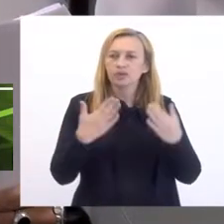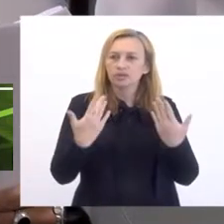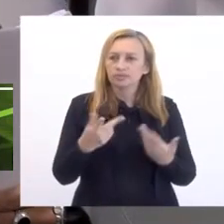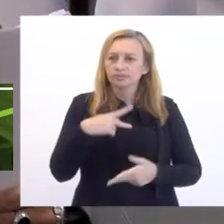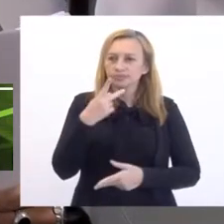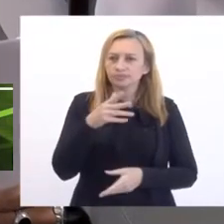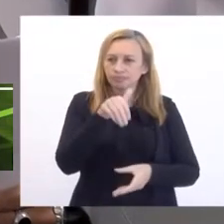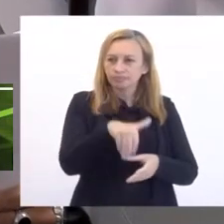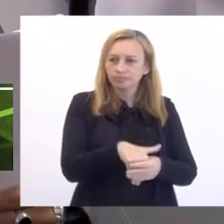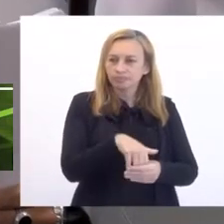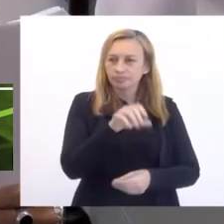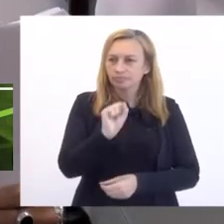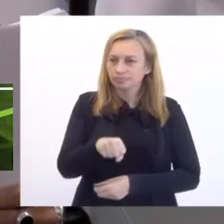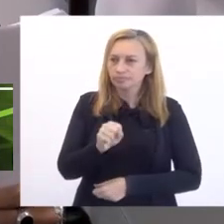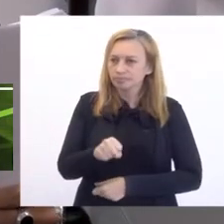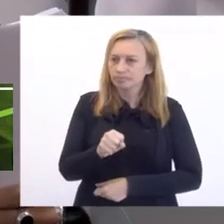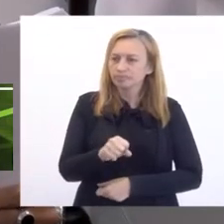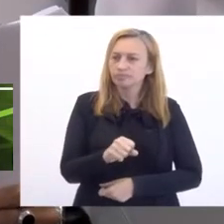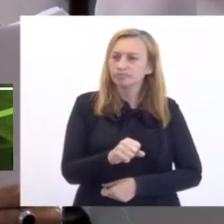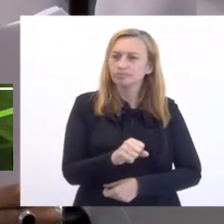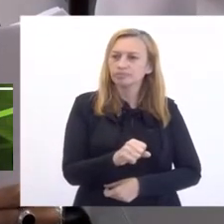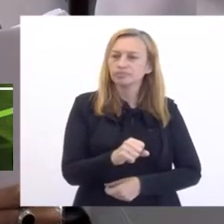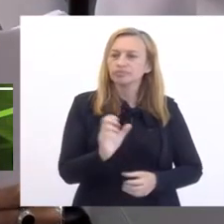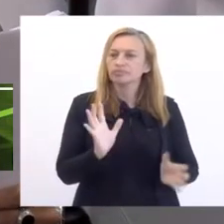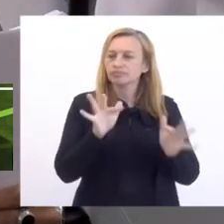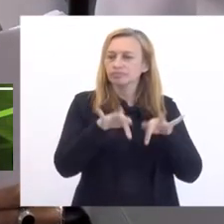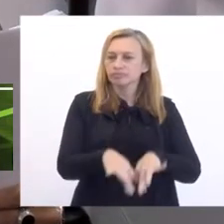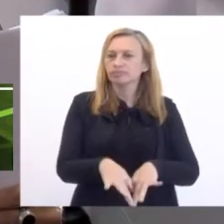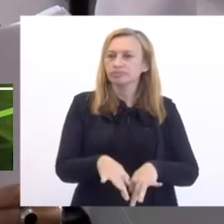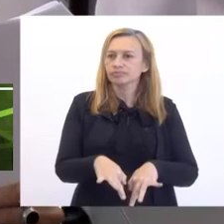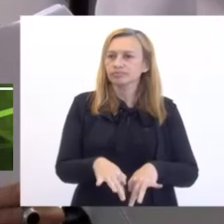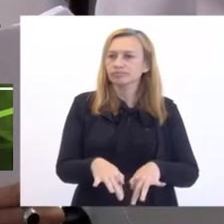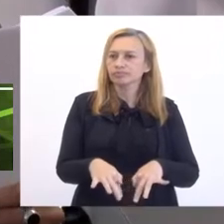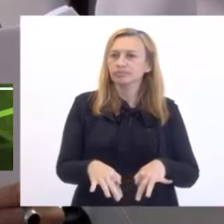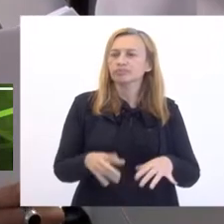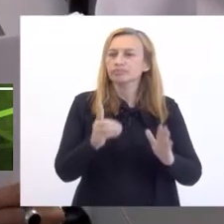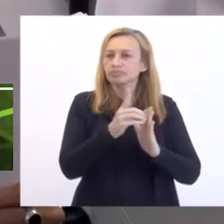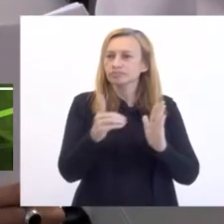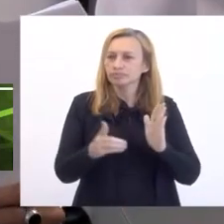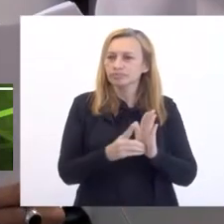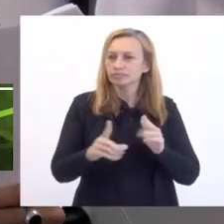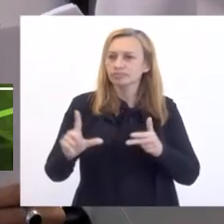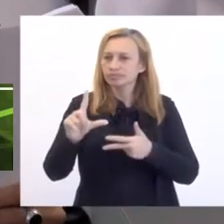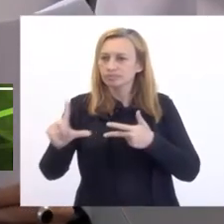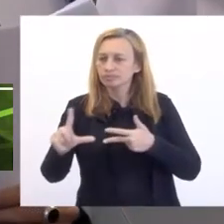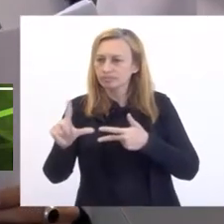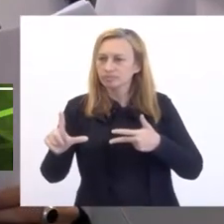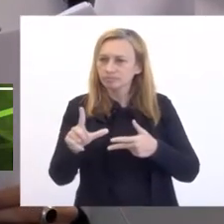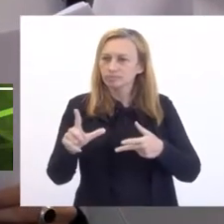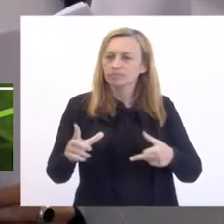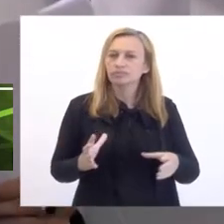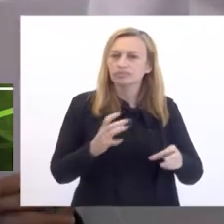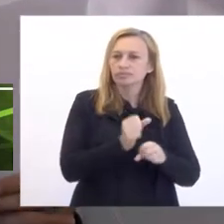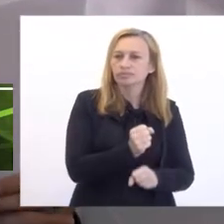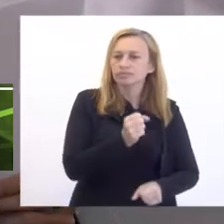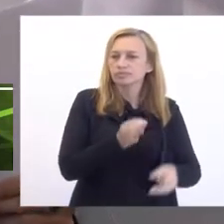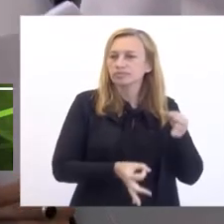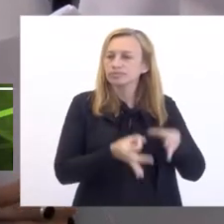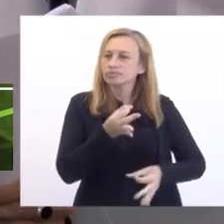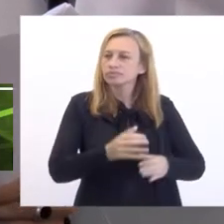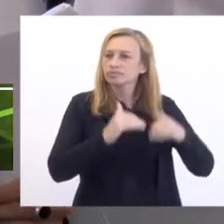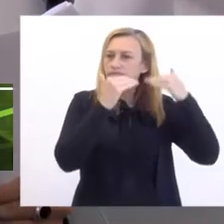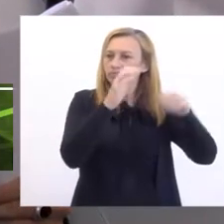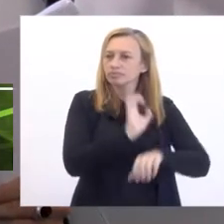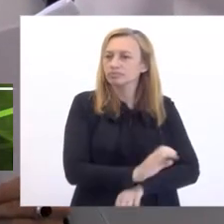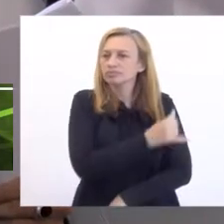parecer favorável, concluindo por projeto de decreto legislativo para aprovação das contas de gestão do Tribunal de Contas do Estado do Rio de Janeiro, referente